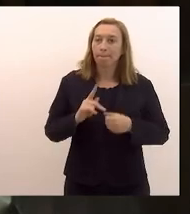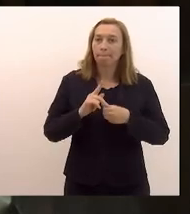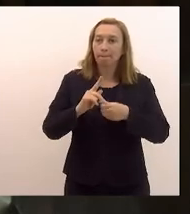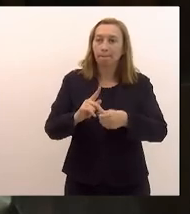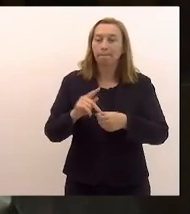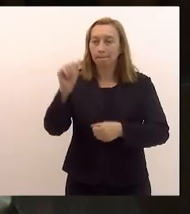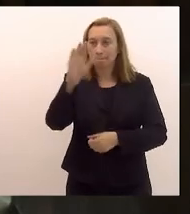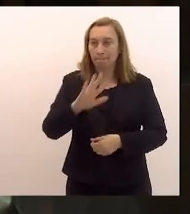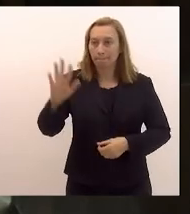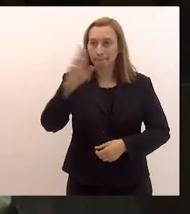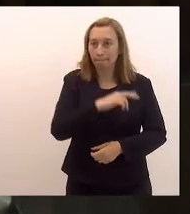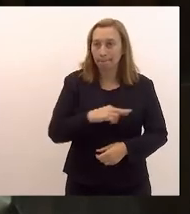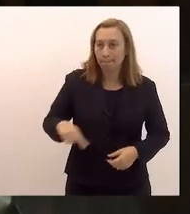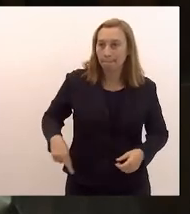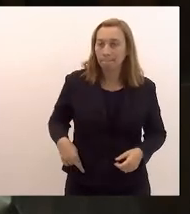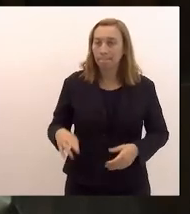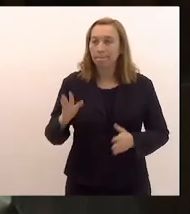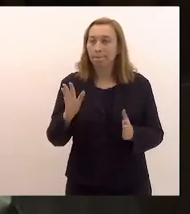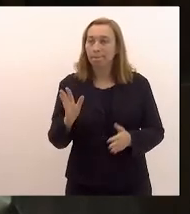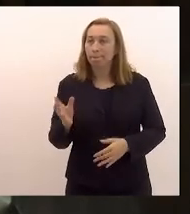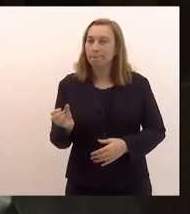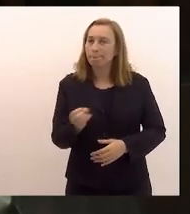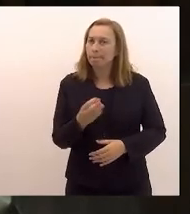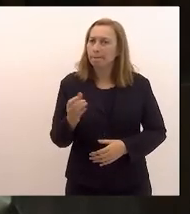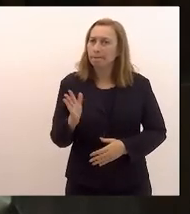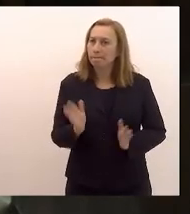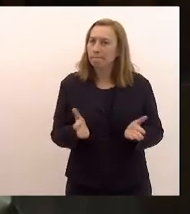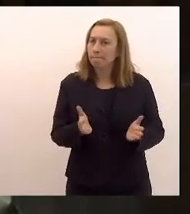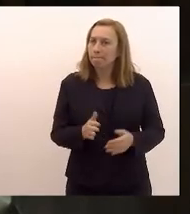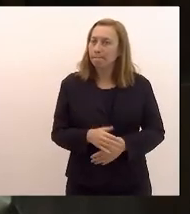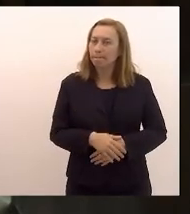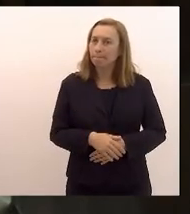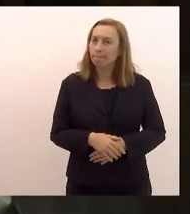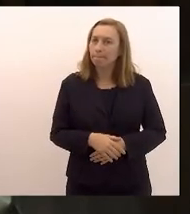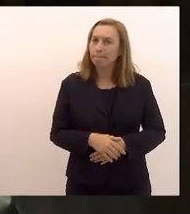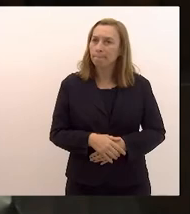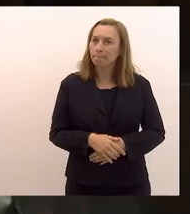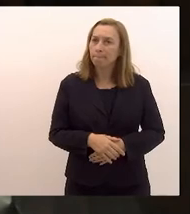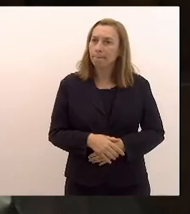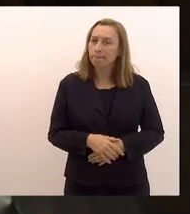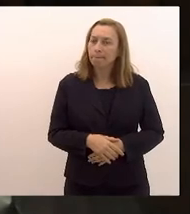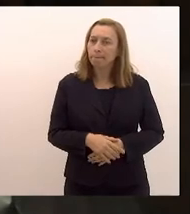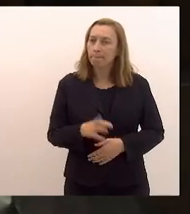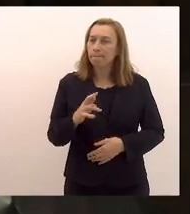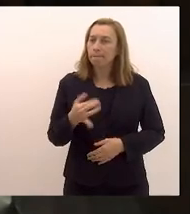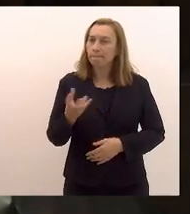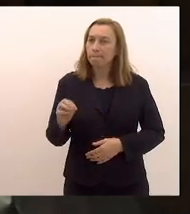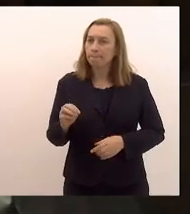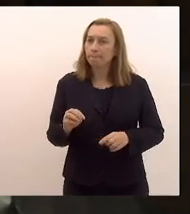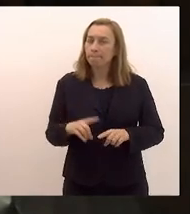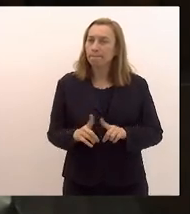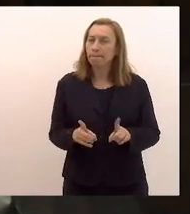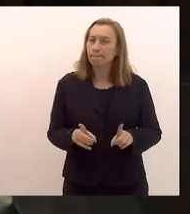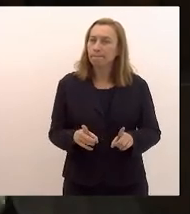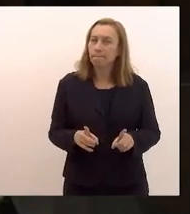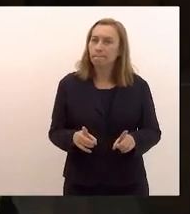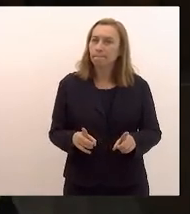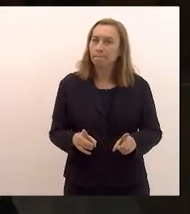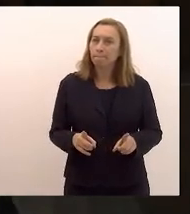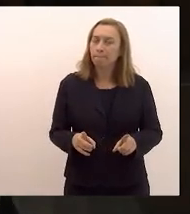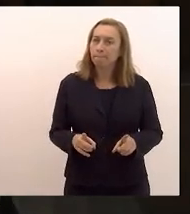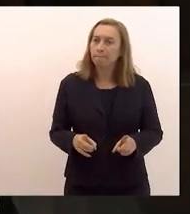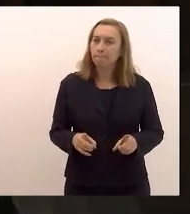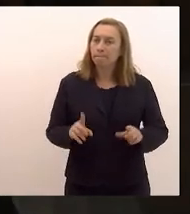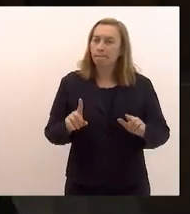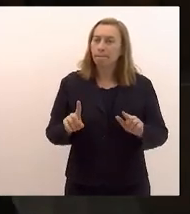da República a gente pode falar do ataque recente é e da prerrogativa de aquisição Matheus que sofreu um duro ataque foi a de ir